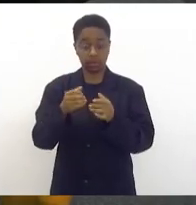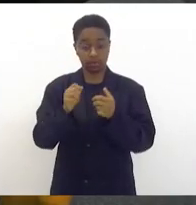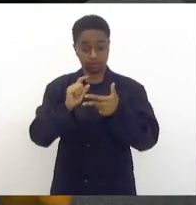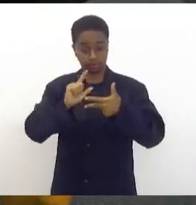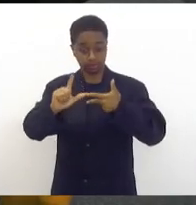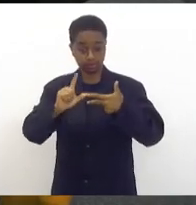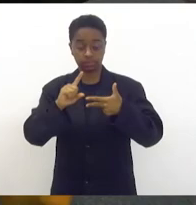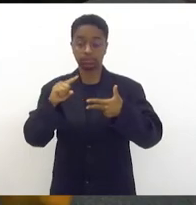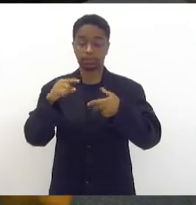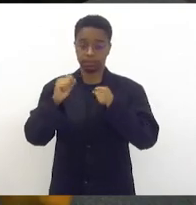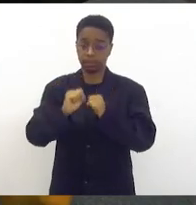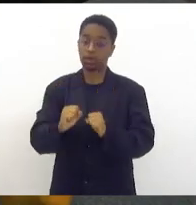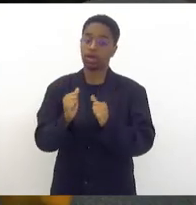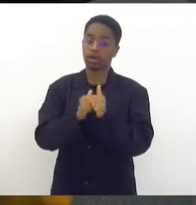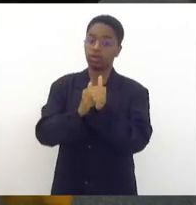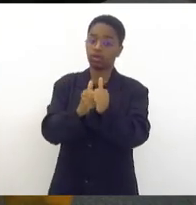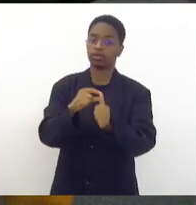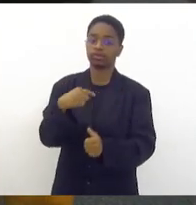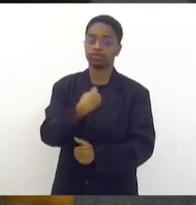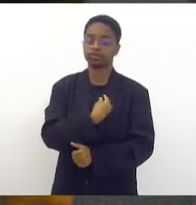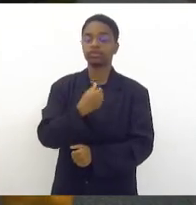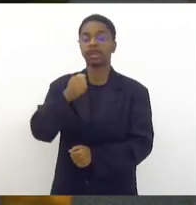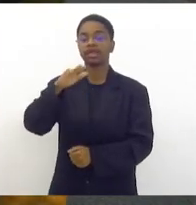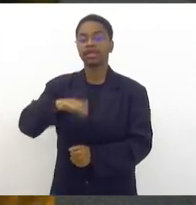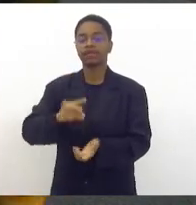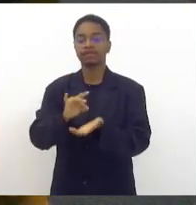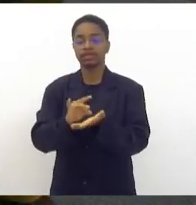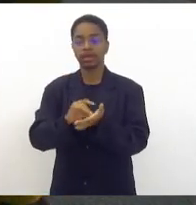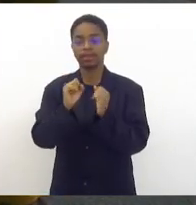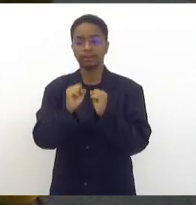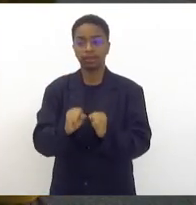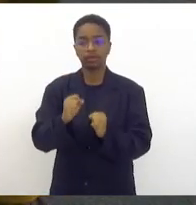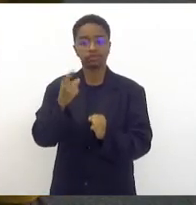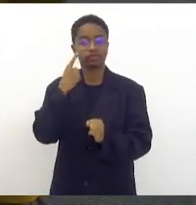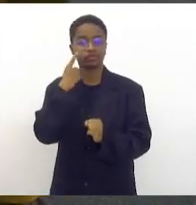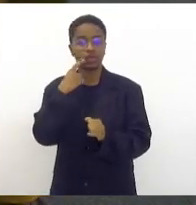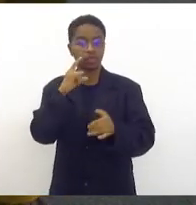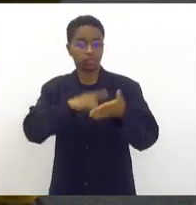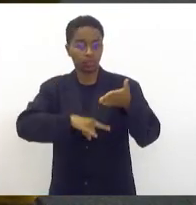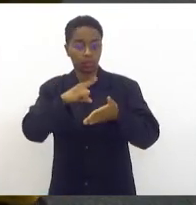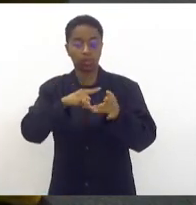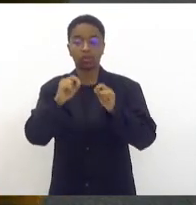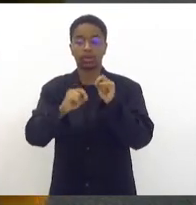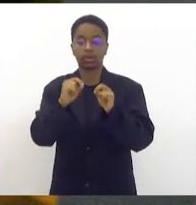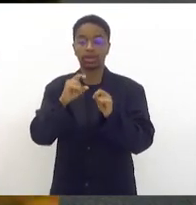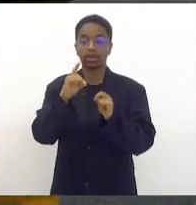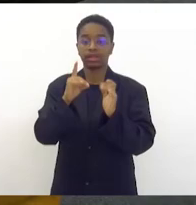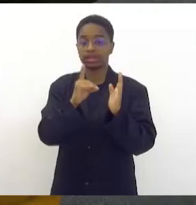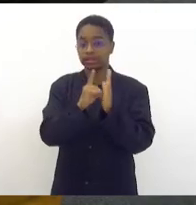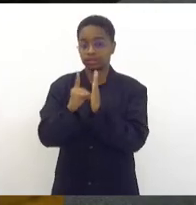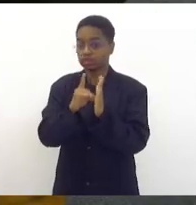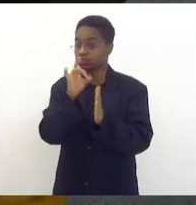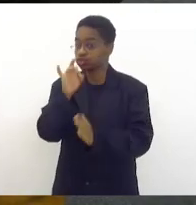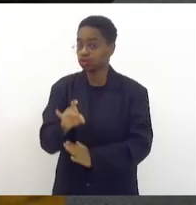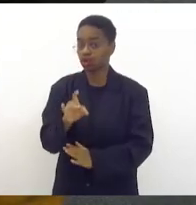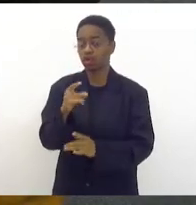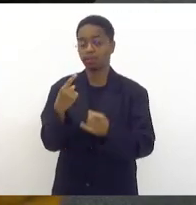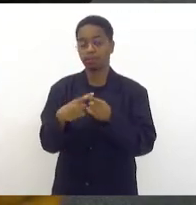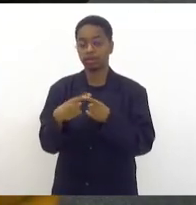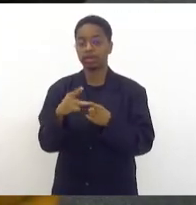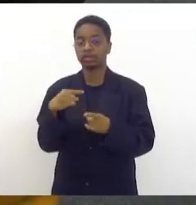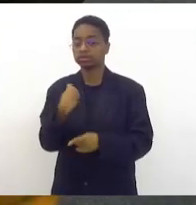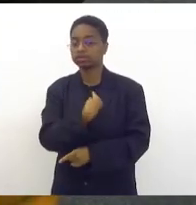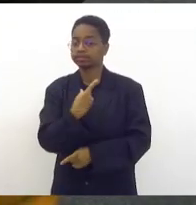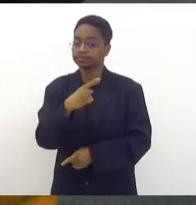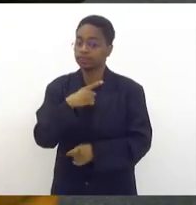nos acompanha. Quem tem poder de verificar documentação é o DETRAN, que nós temos